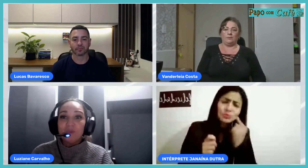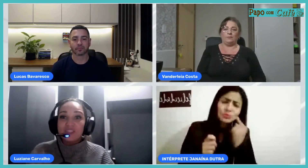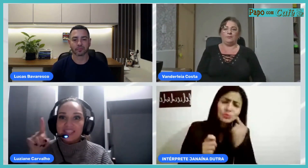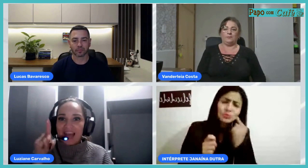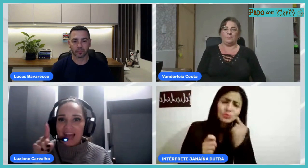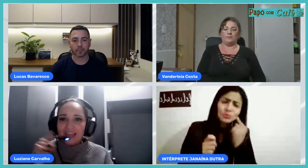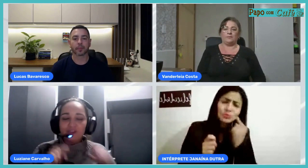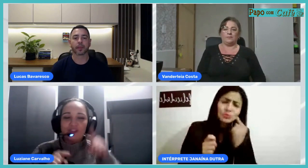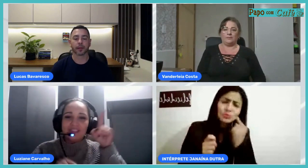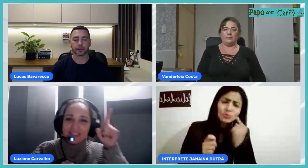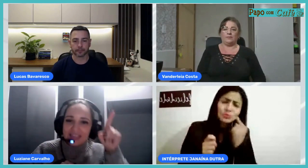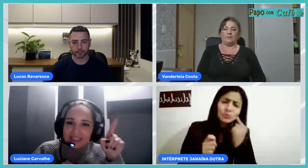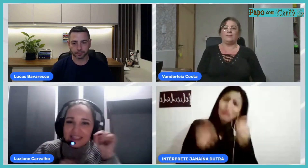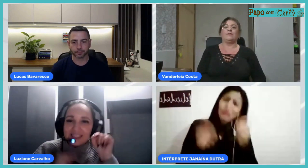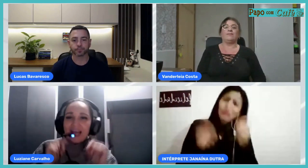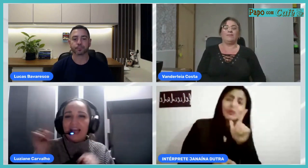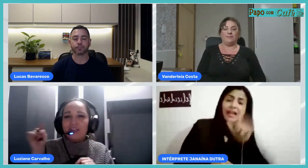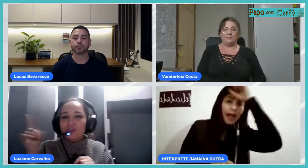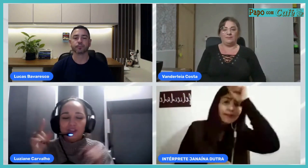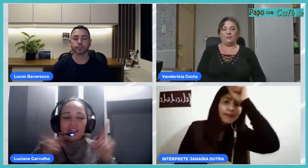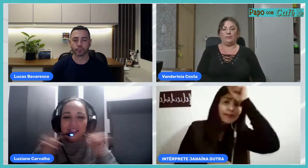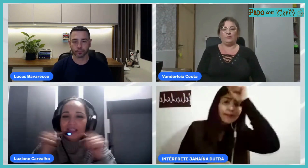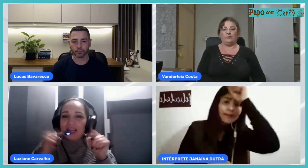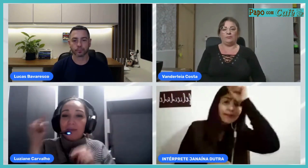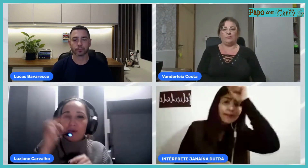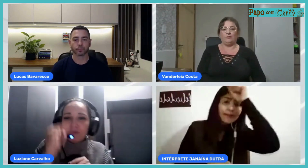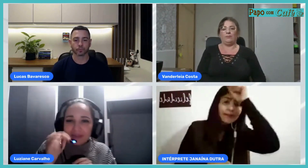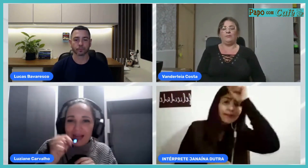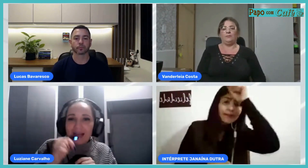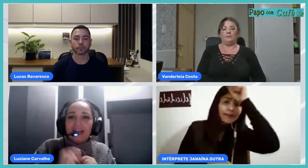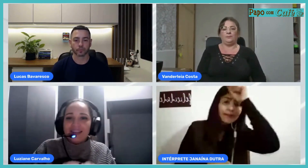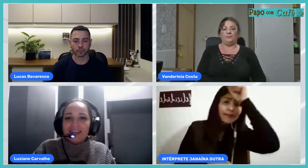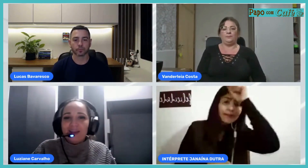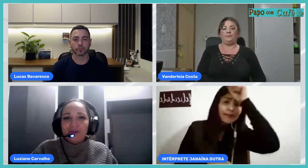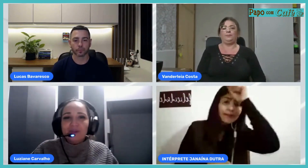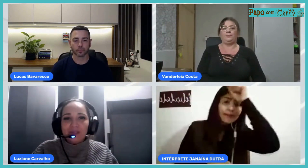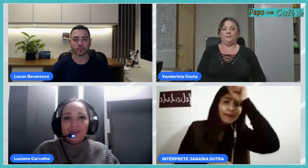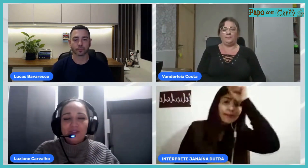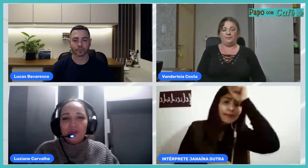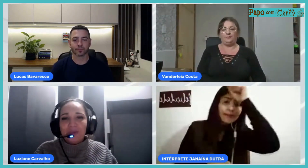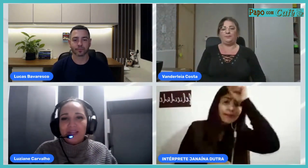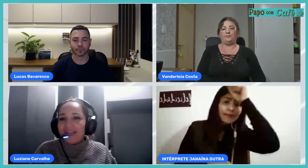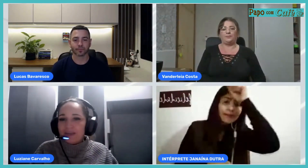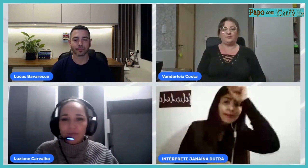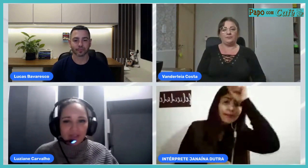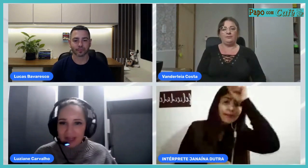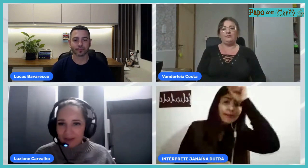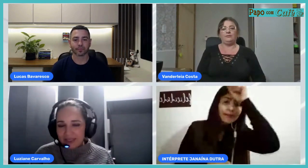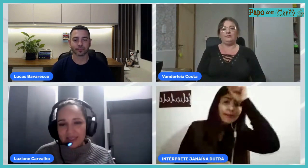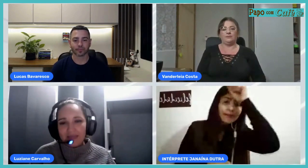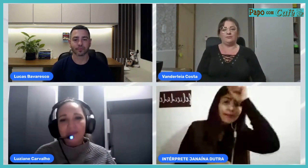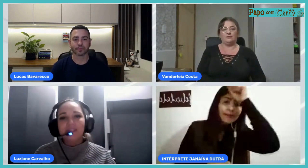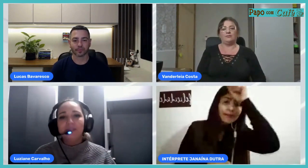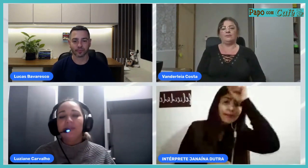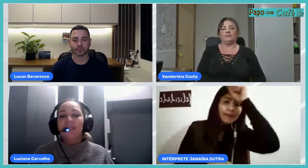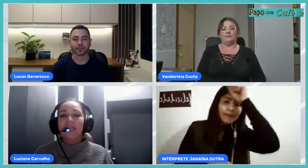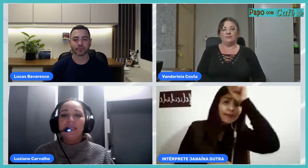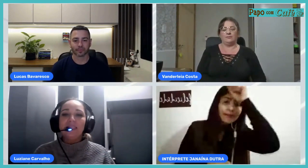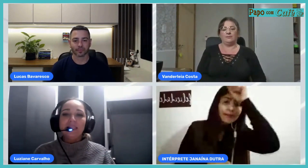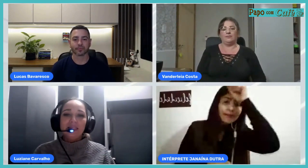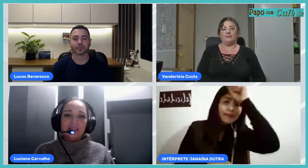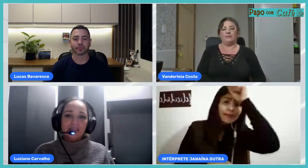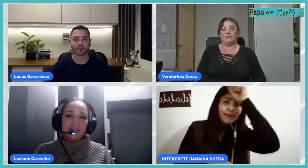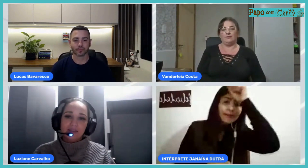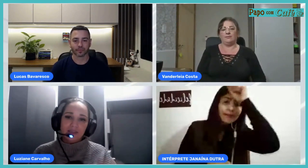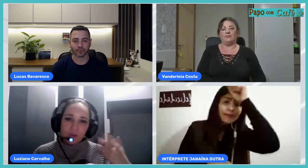de mostrar, de sinalizar, de apontar, né? É o que eu sempre digo para quem não sabe Libras e para